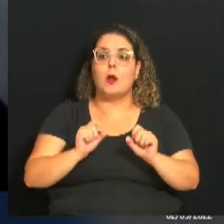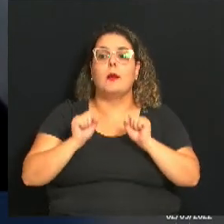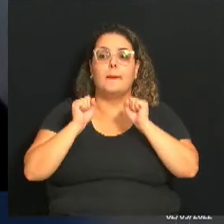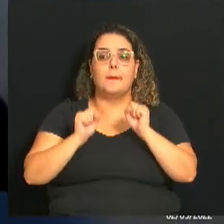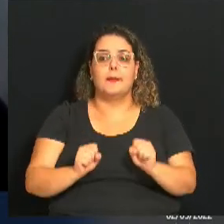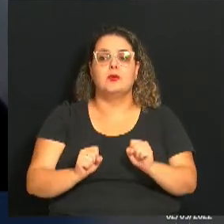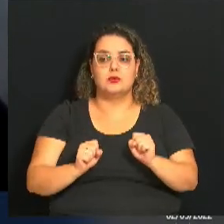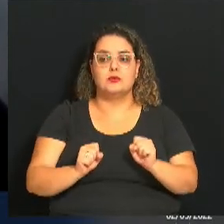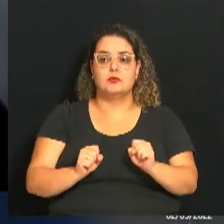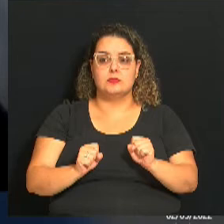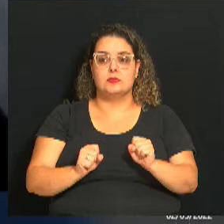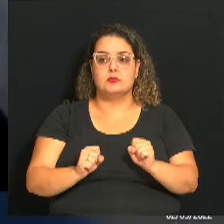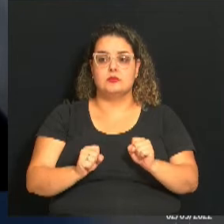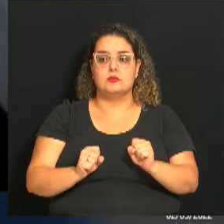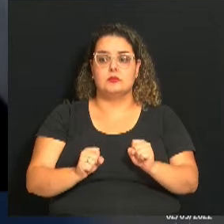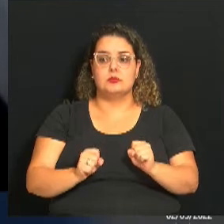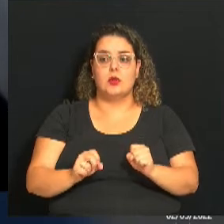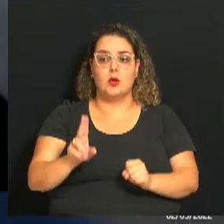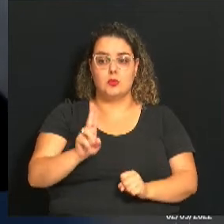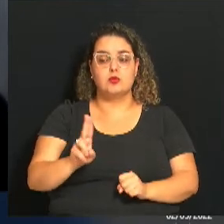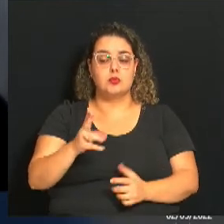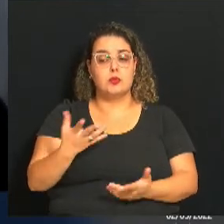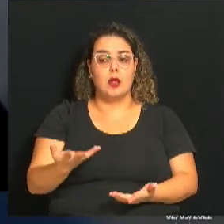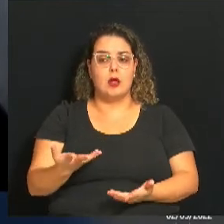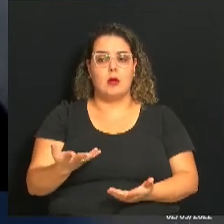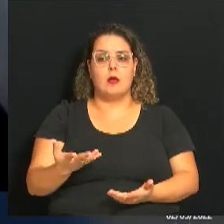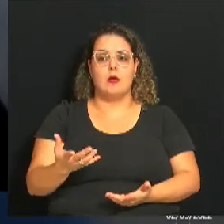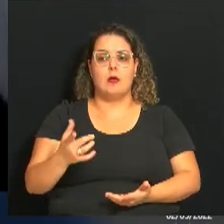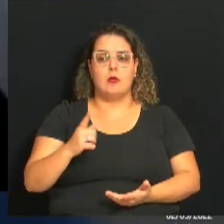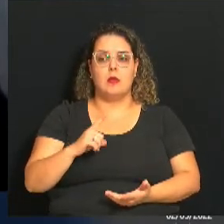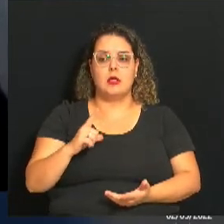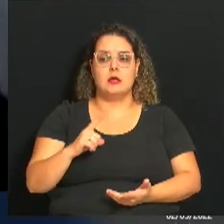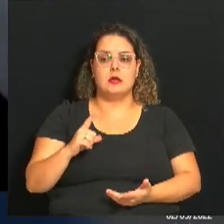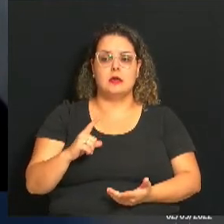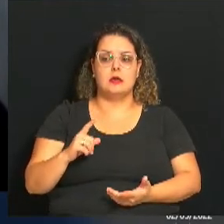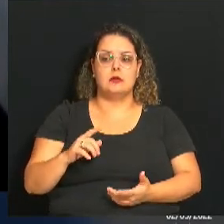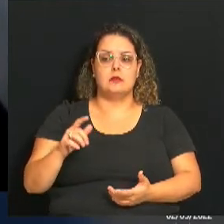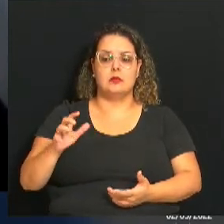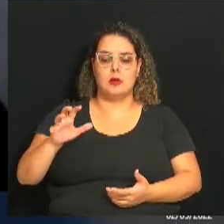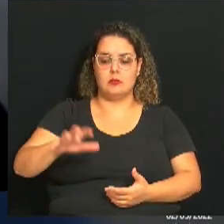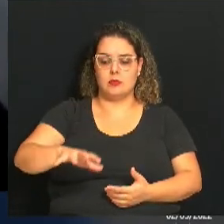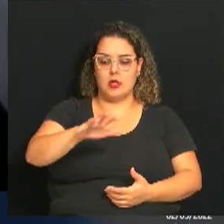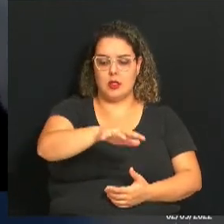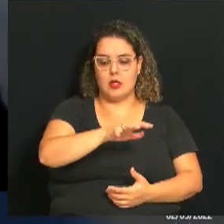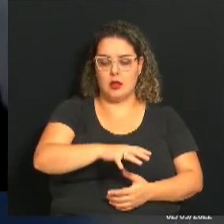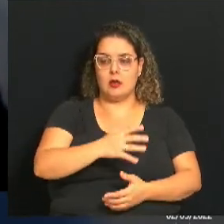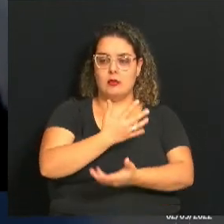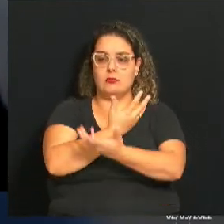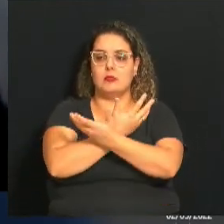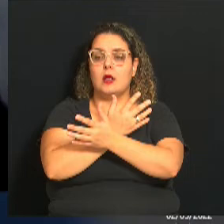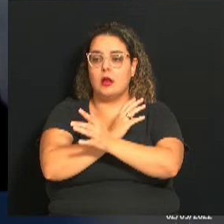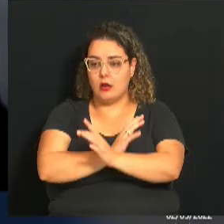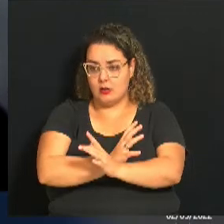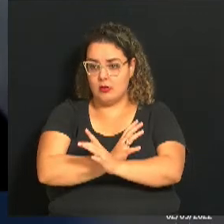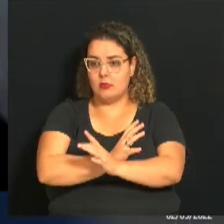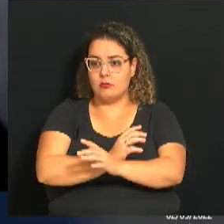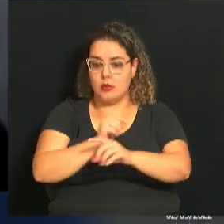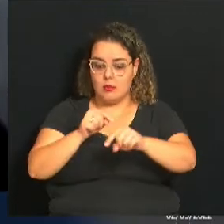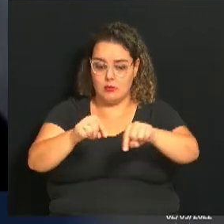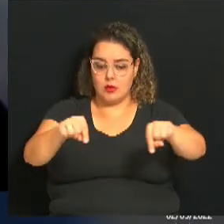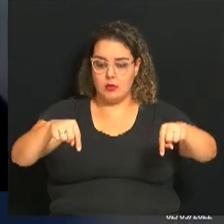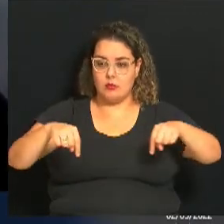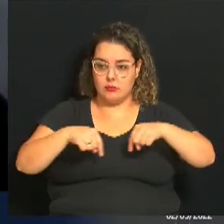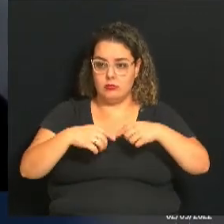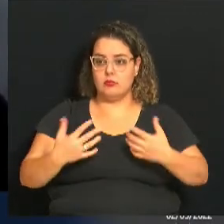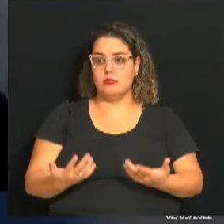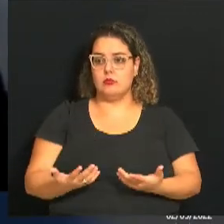possibilitaria retrofitar, tá? Mas nós temos os lotes e as áreas vazias, alguns lotes, alguns terrenos, que aí, por mais